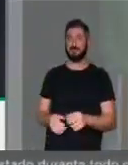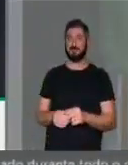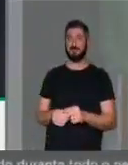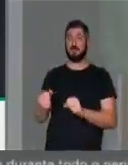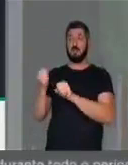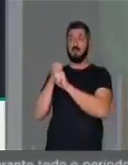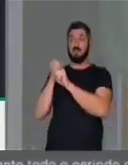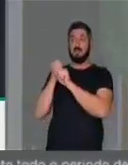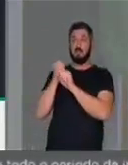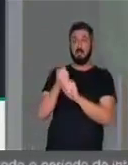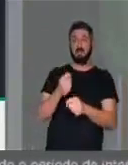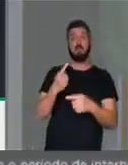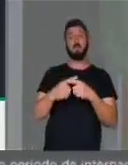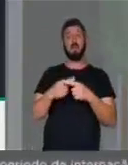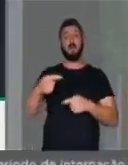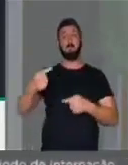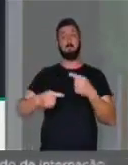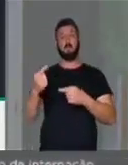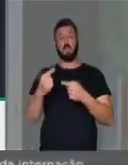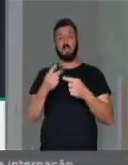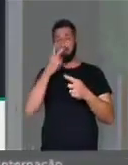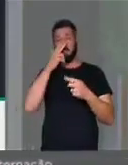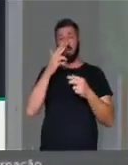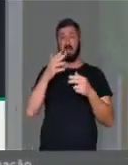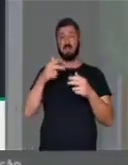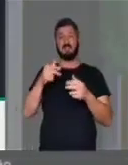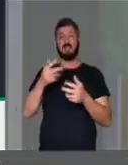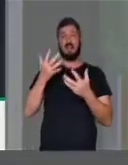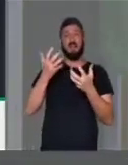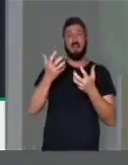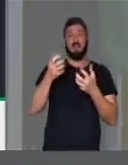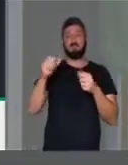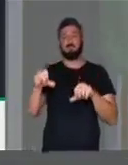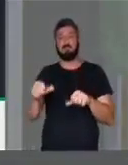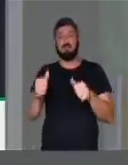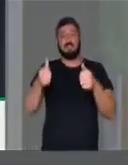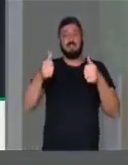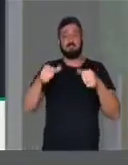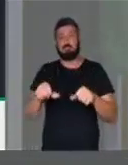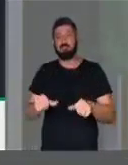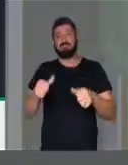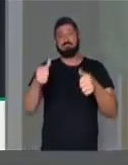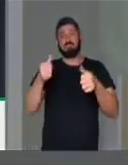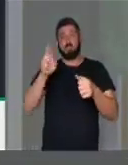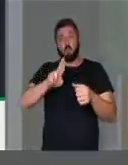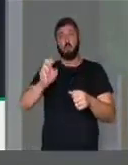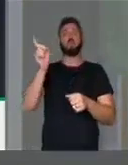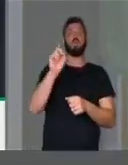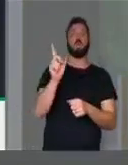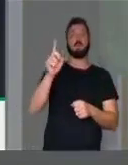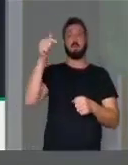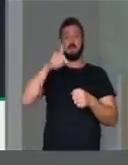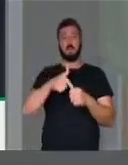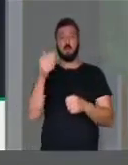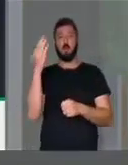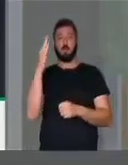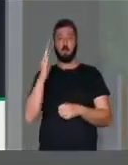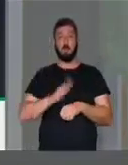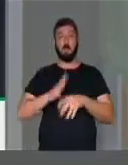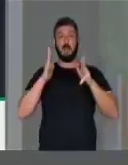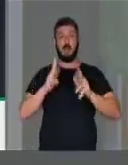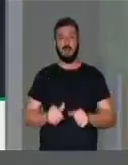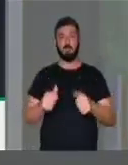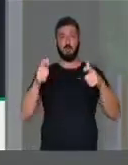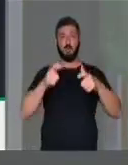últimos tempos, por uma política vacilante quanto ao estímulo do uso de biocombustíveis mais limpos e